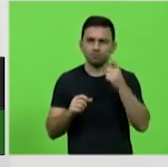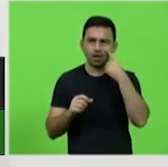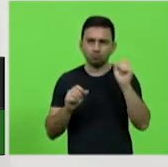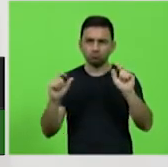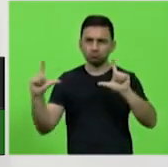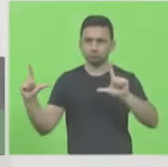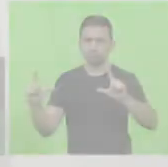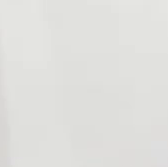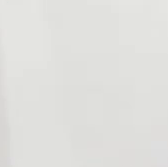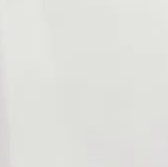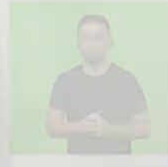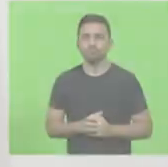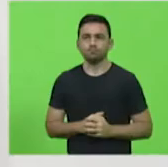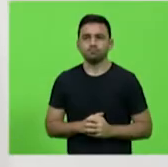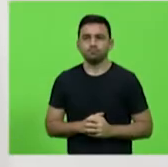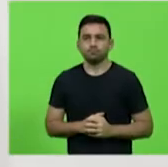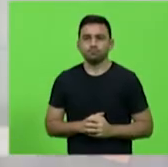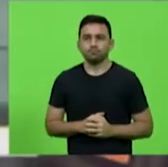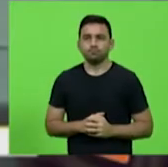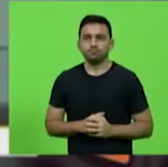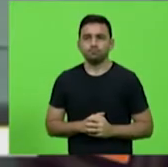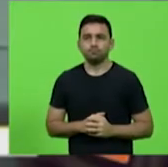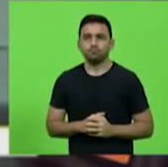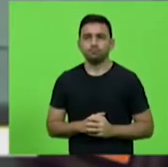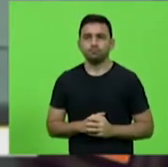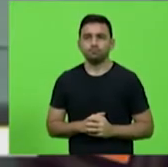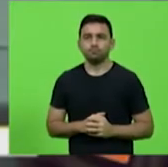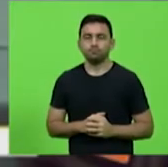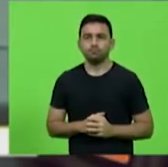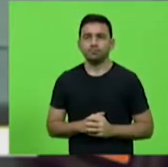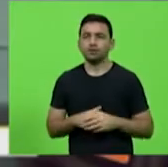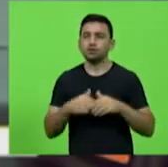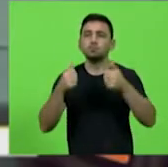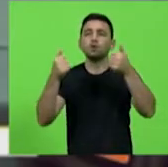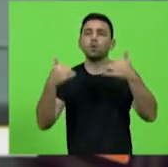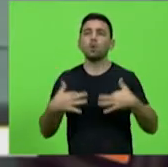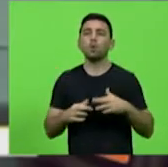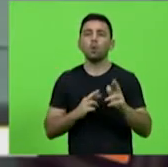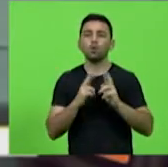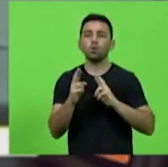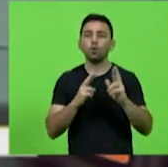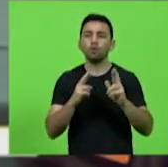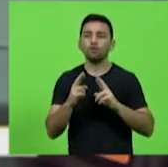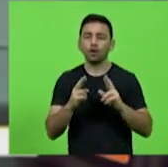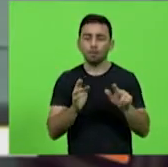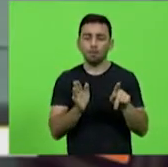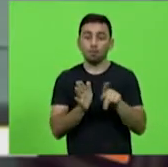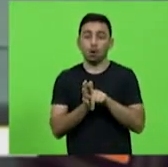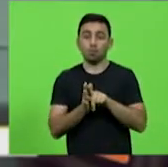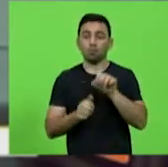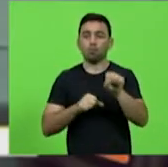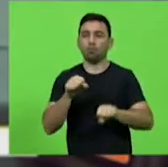imagem, que alegou que rodovia não é para ciclistas.